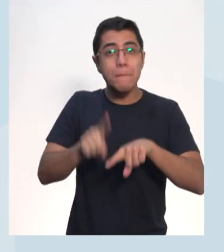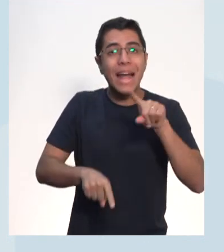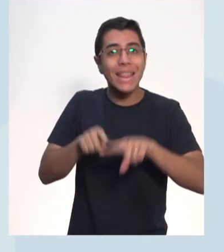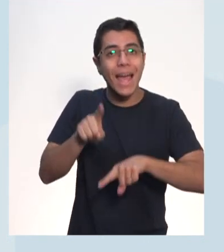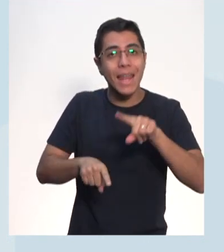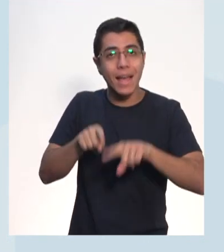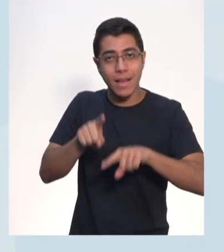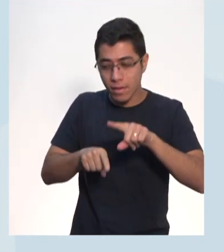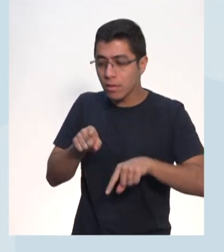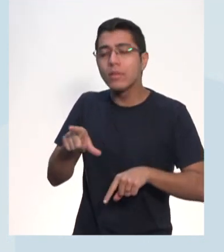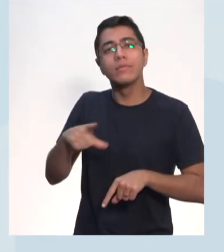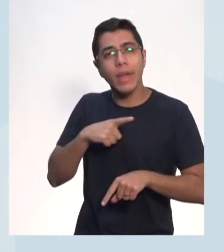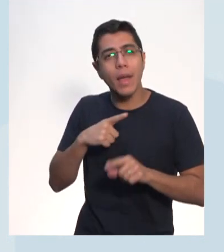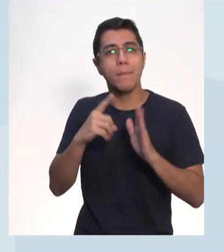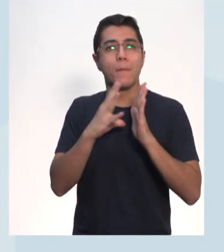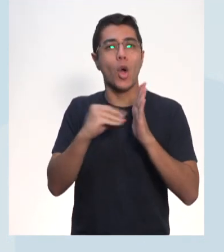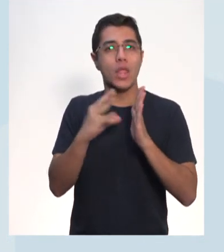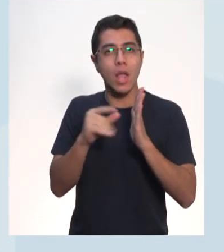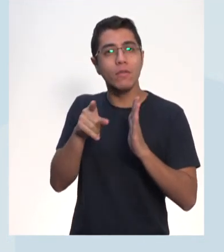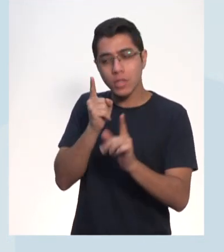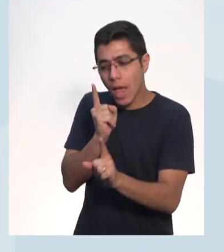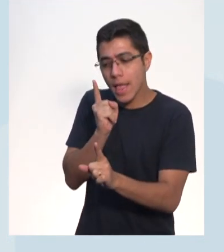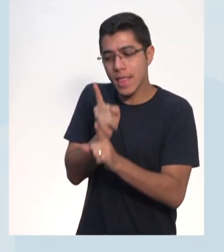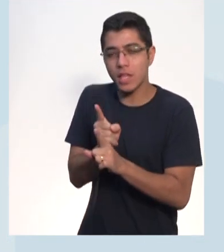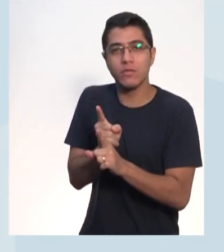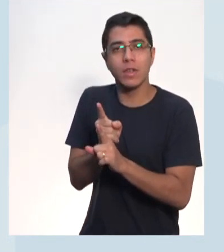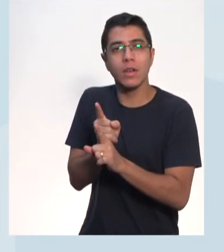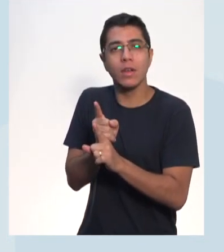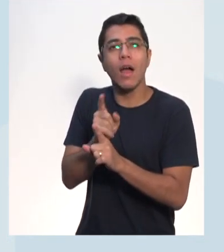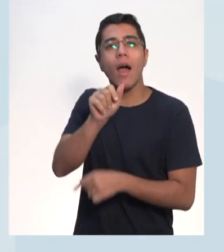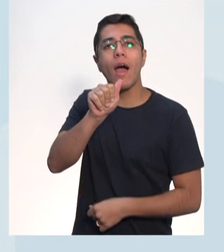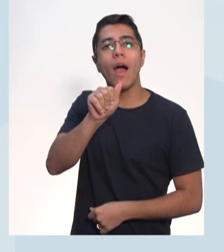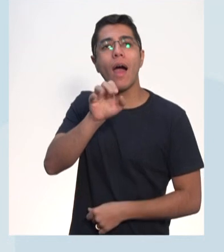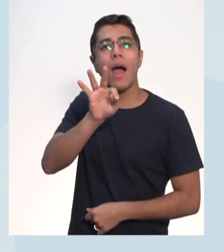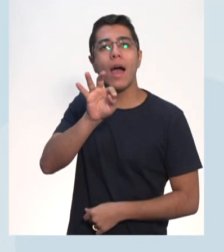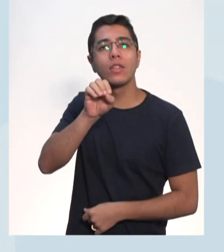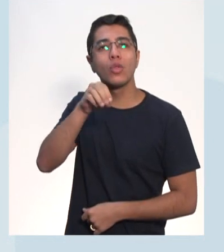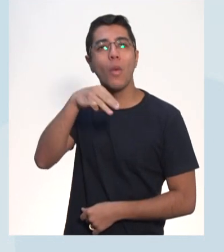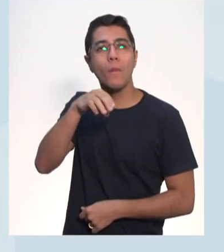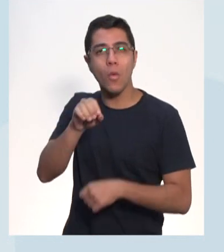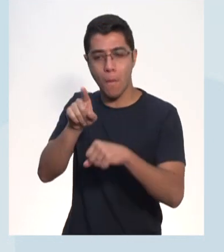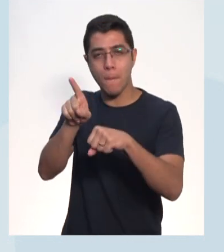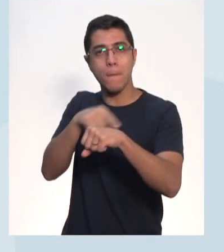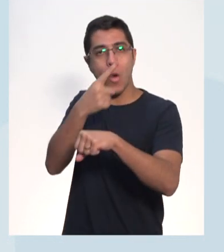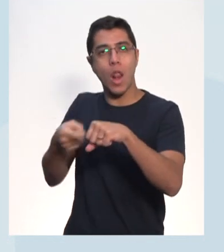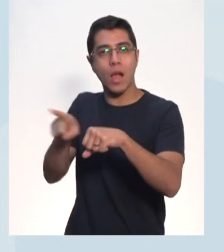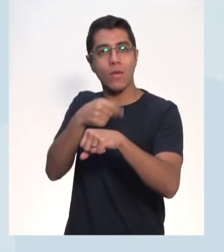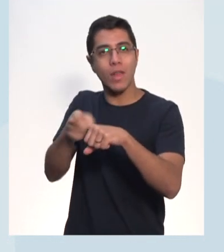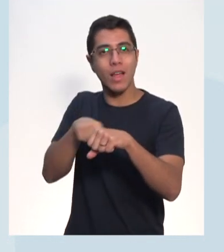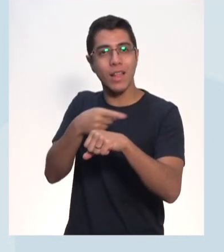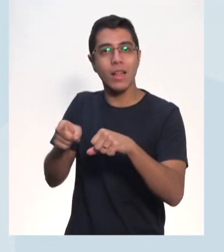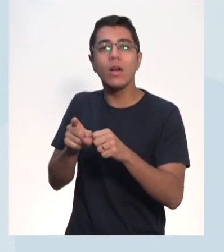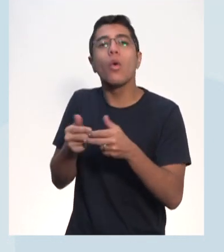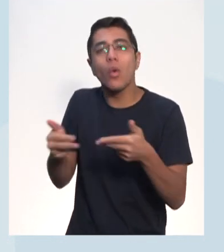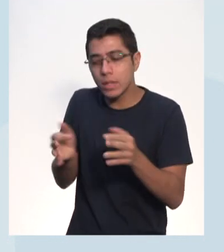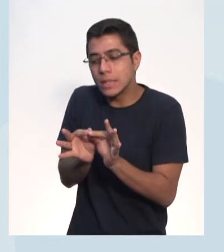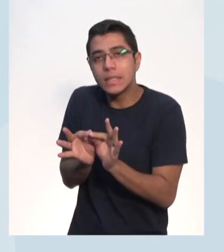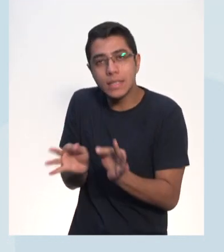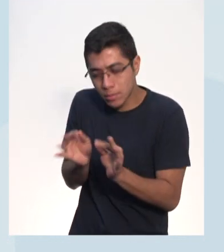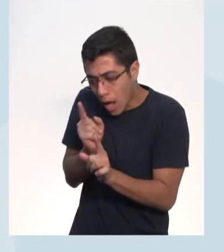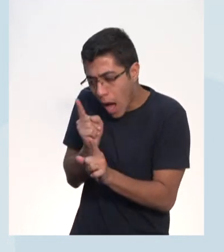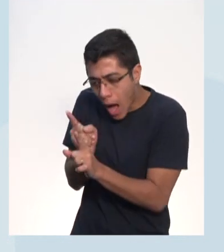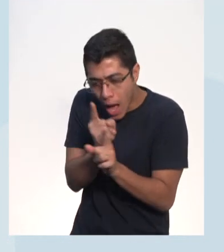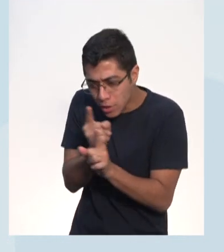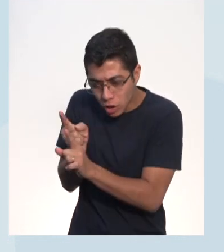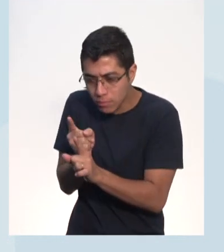de modo a conhecer a constituição do átomo e a composição de moléculas simples. Feito isso, comparar esses